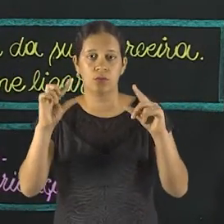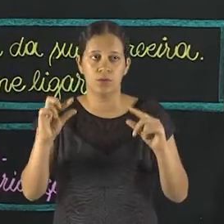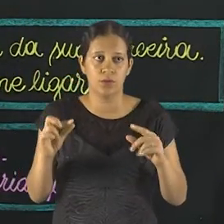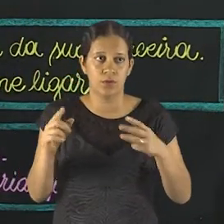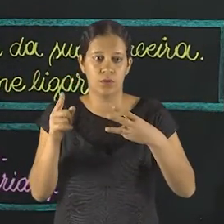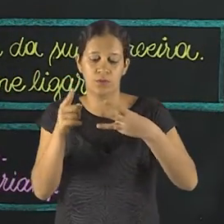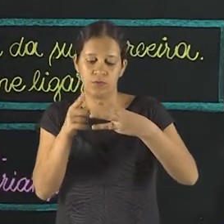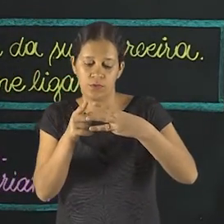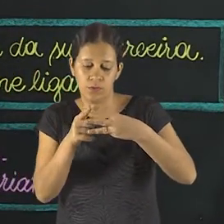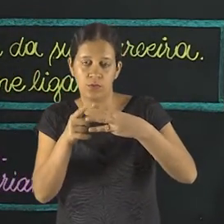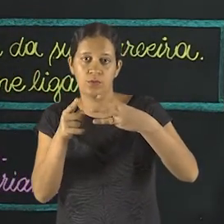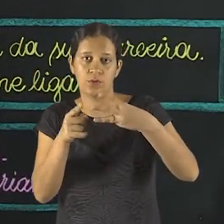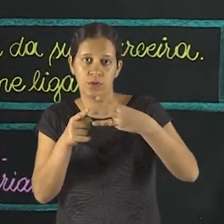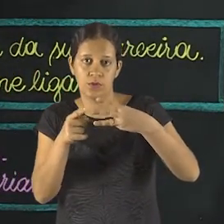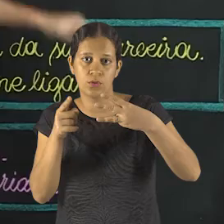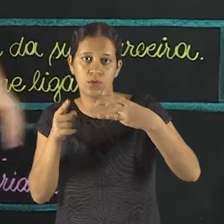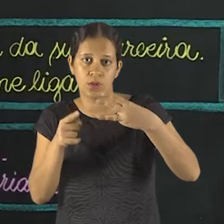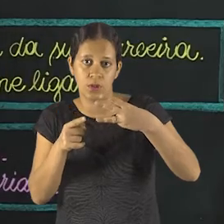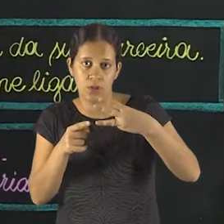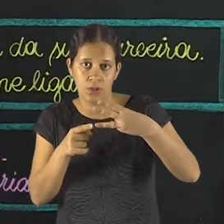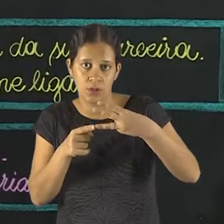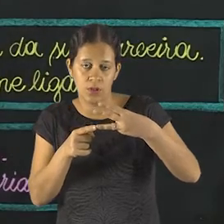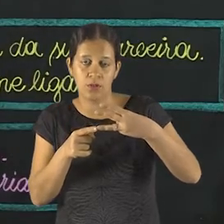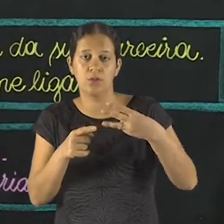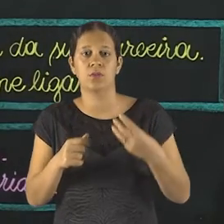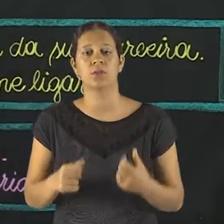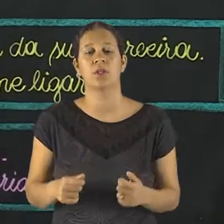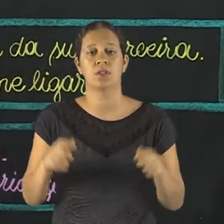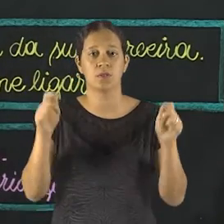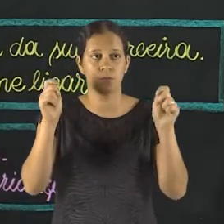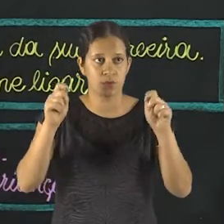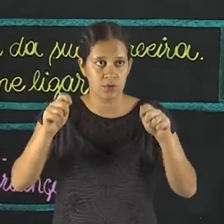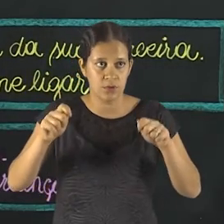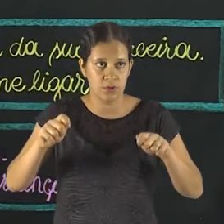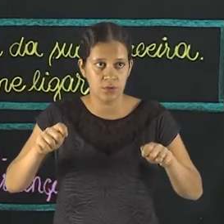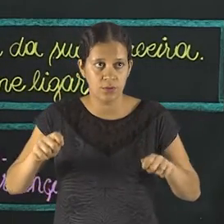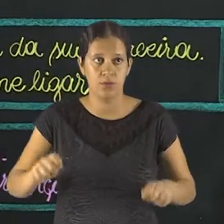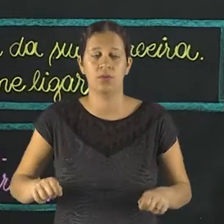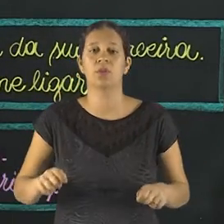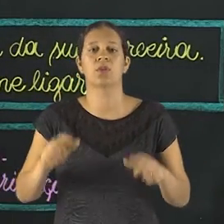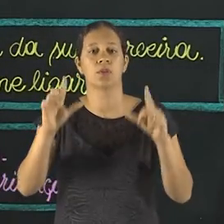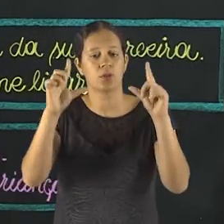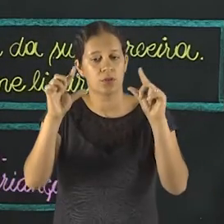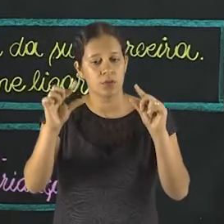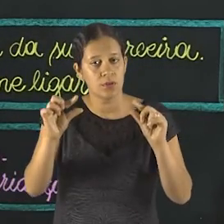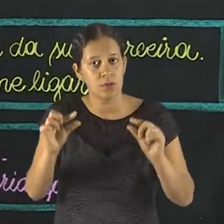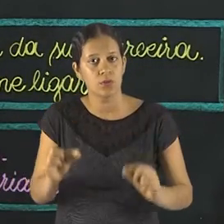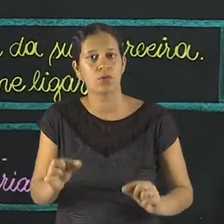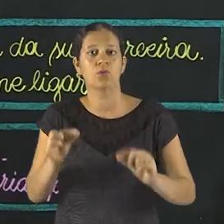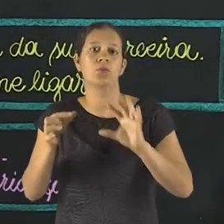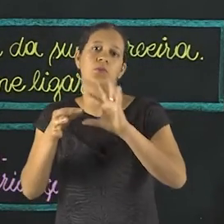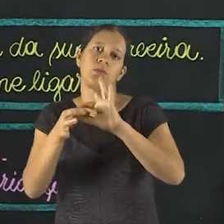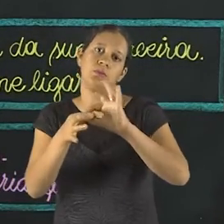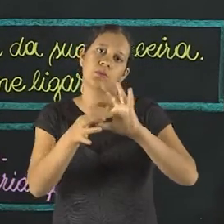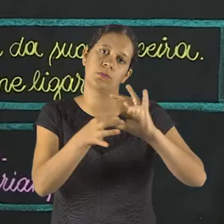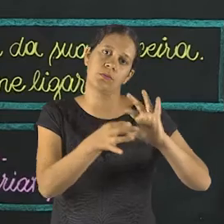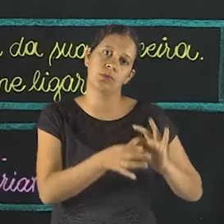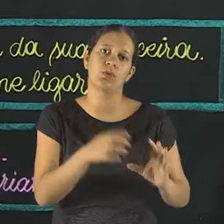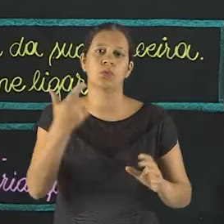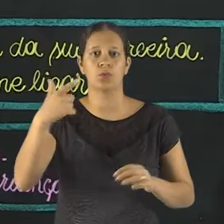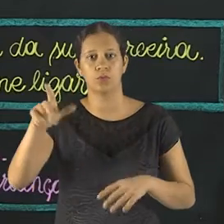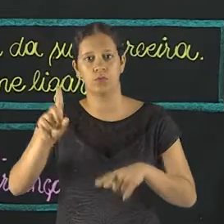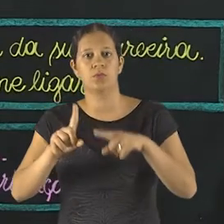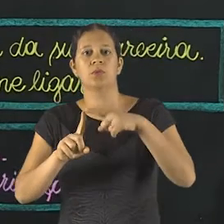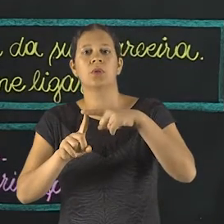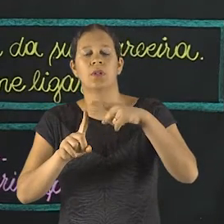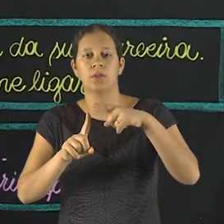reduzidas de infinitivo, gerúndio e particípio, e essas possibilidades podem ser reconhecidas e conectadas com outros